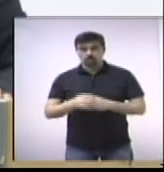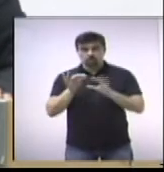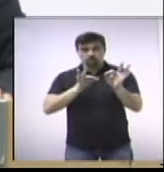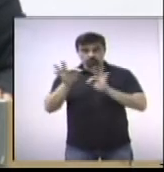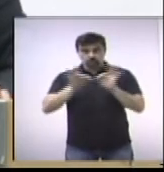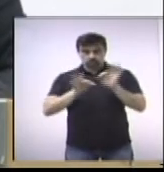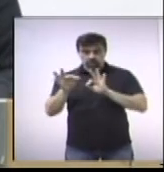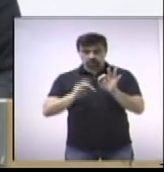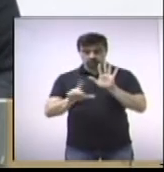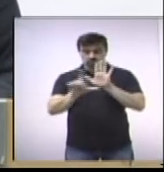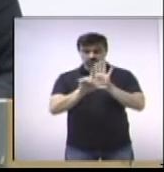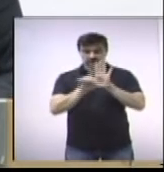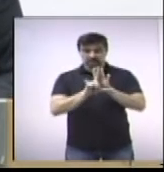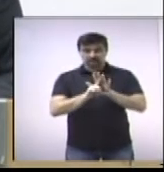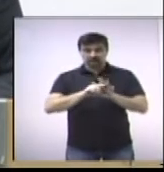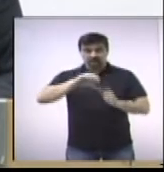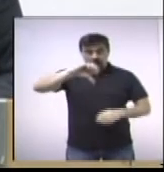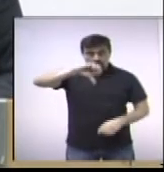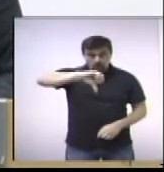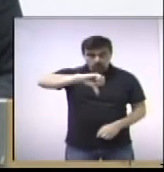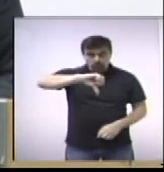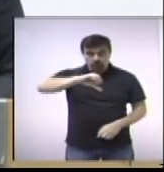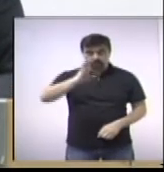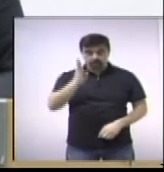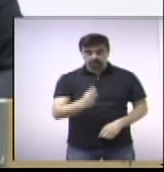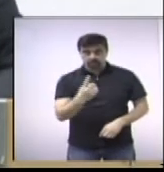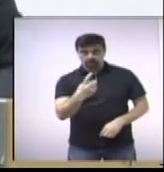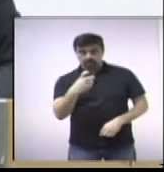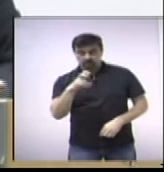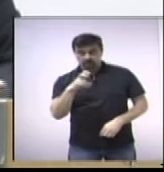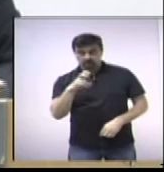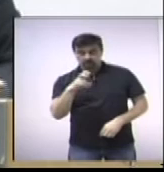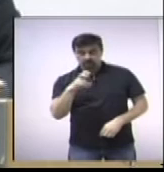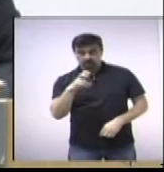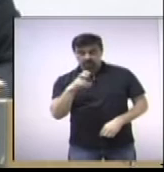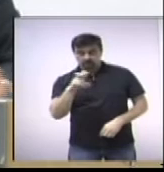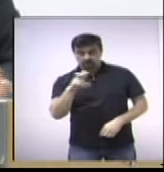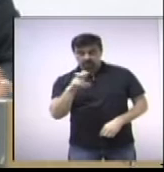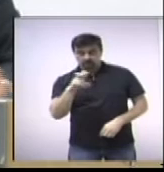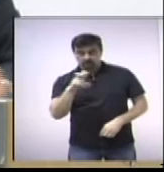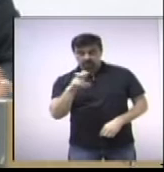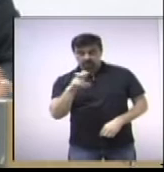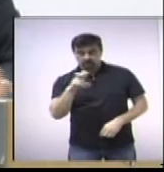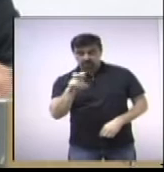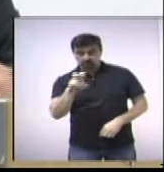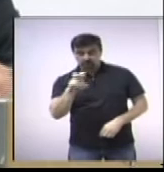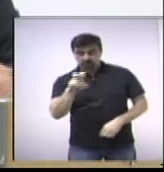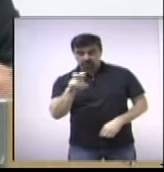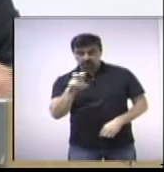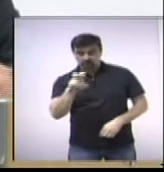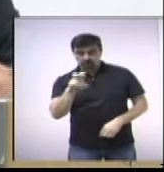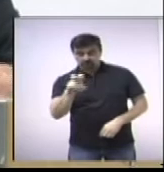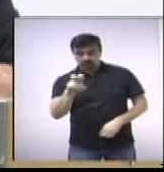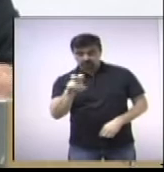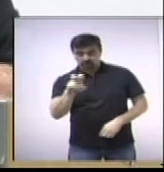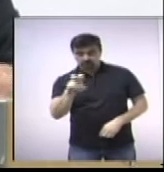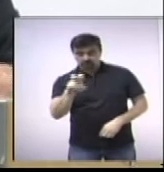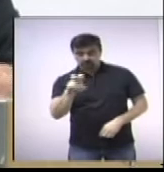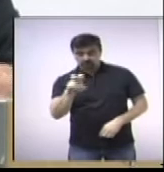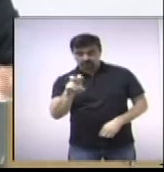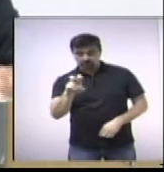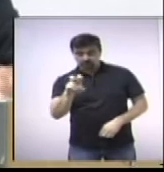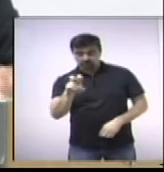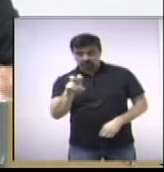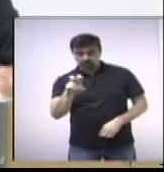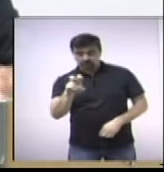Projeto de lei número 09/15 do Executivo está em discussão. Senhor presidente, o doutor Fábio